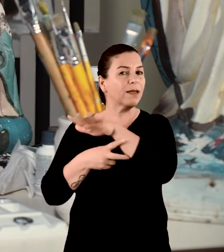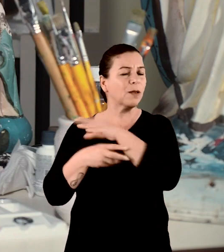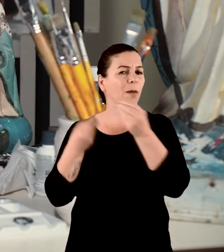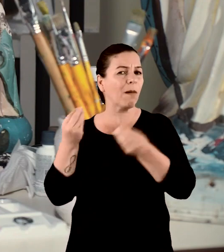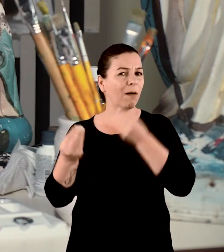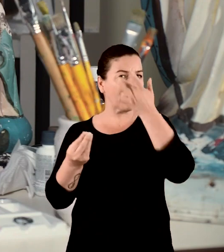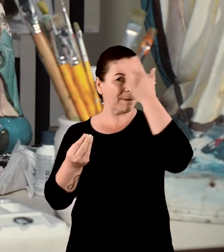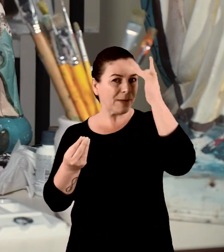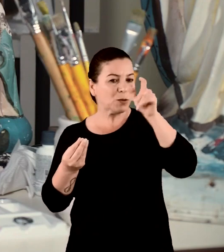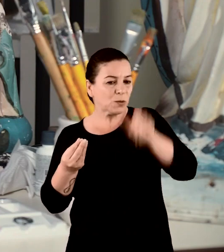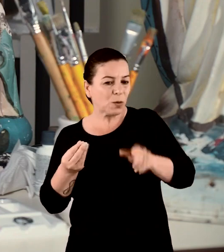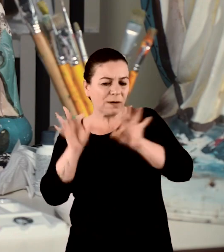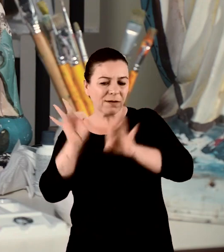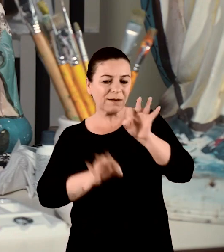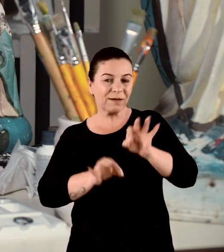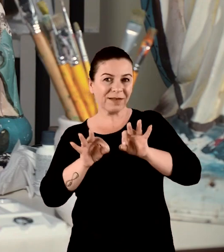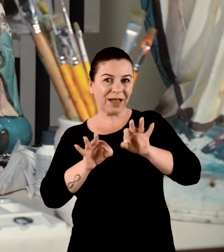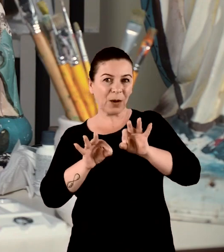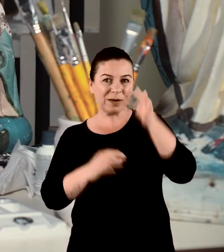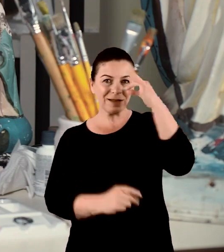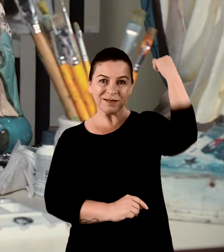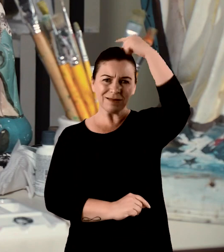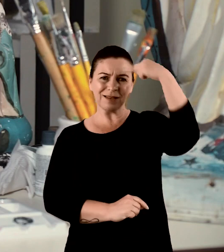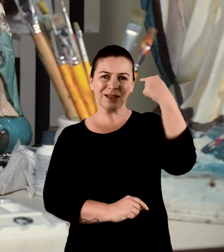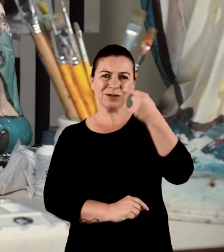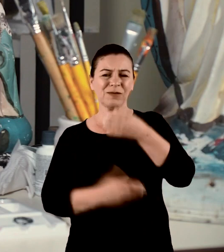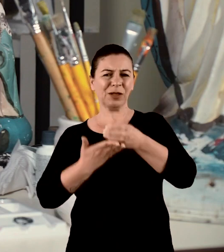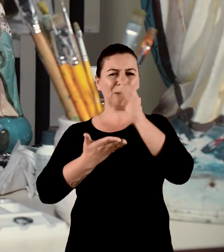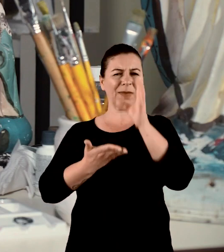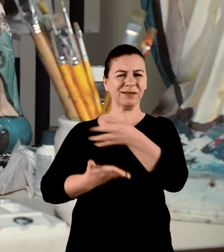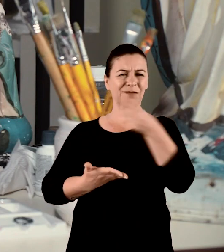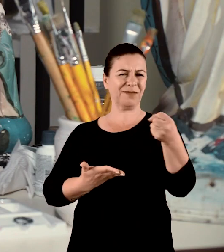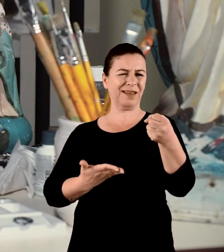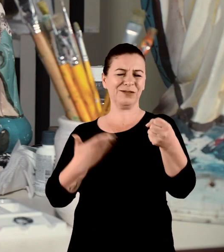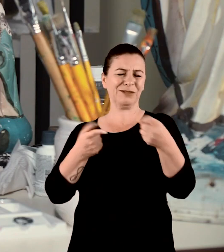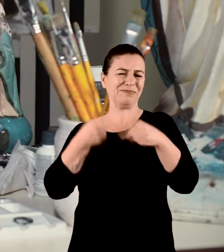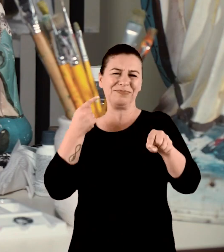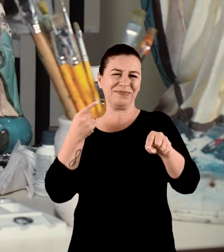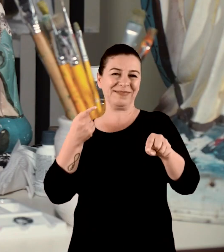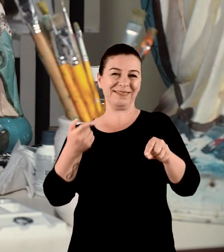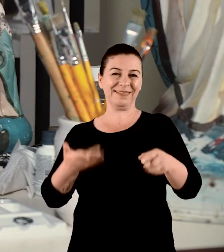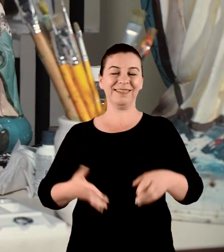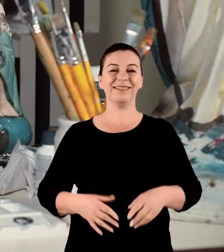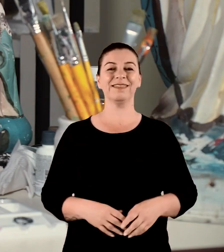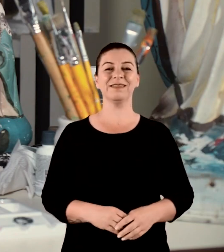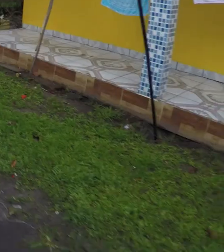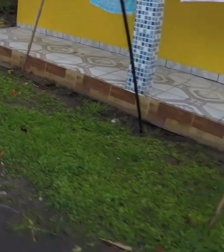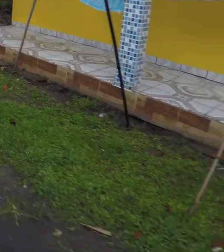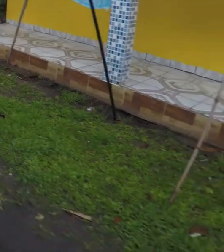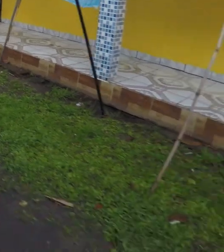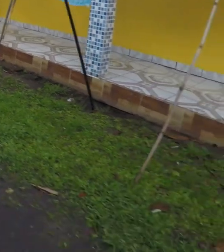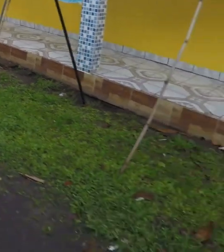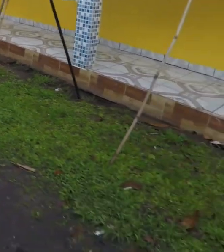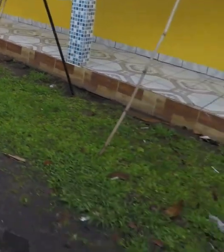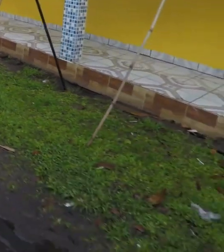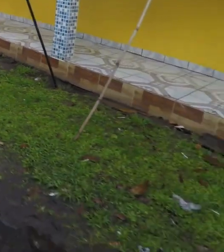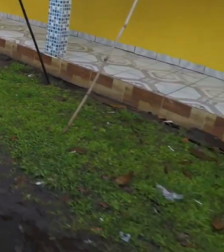deles, como é que uma pessoa que restaura santo vai tomar uma cerveja, rapaz? Não pode um negócio desse.